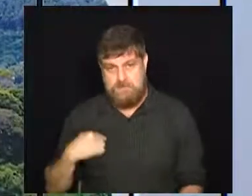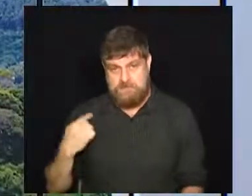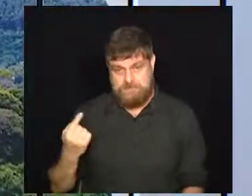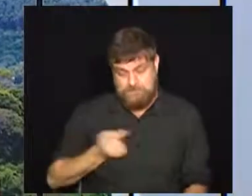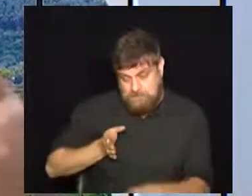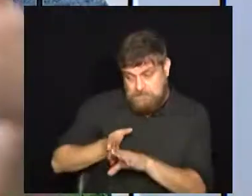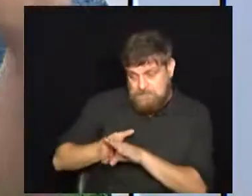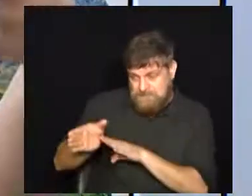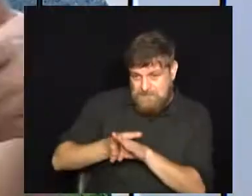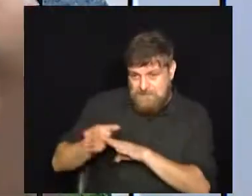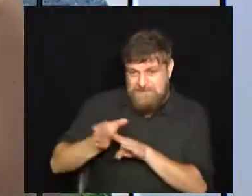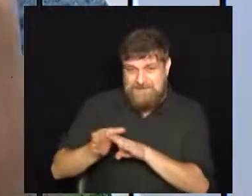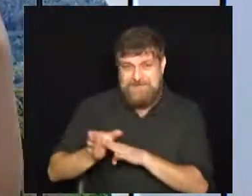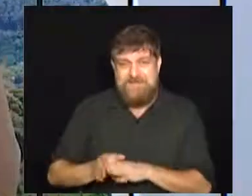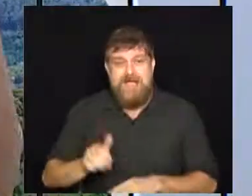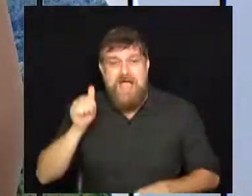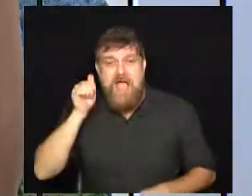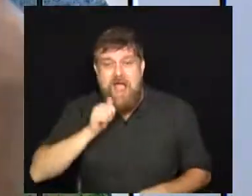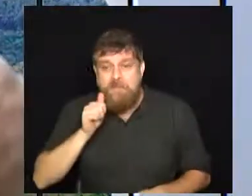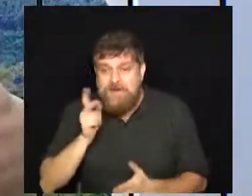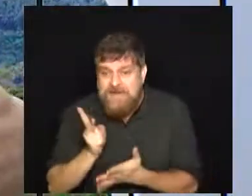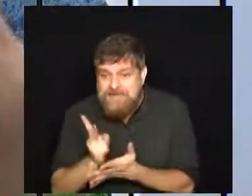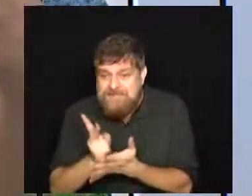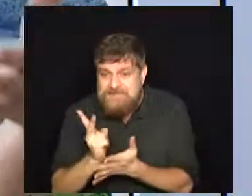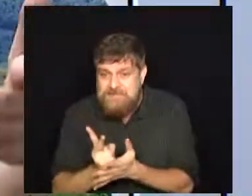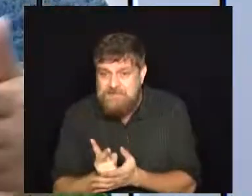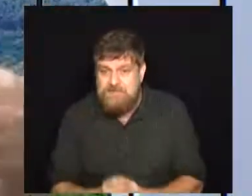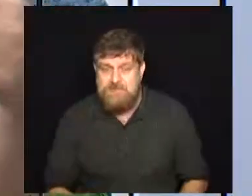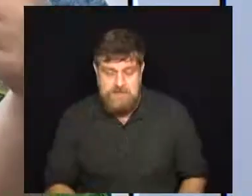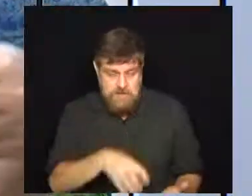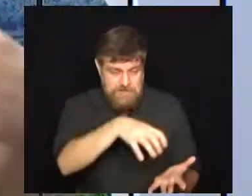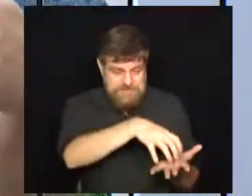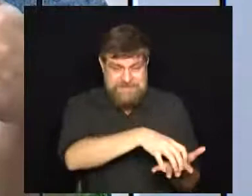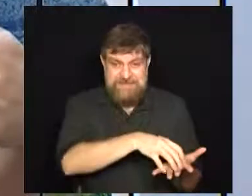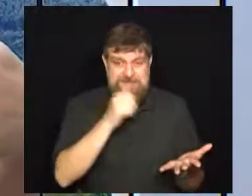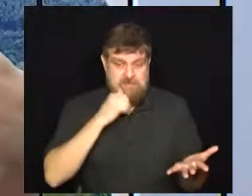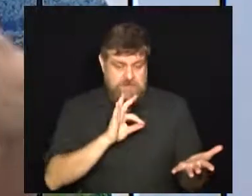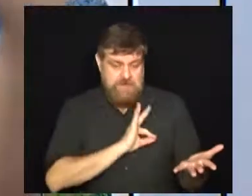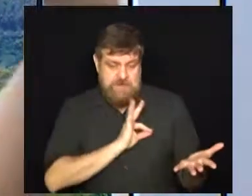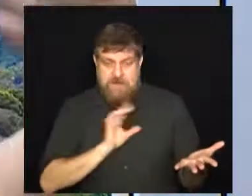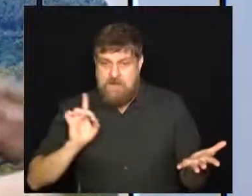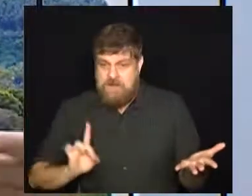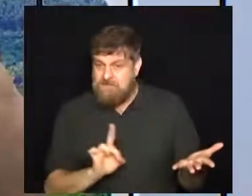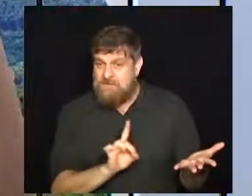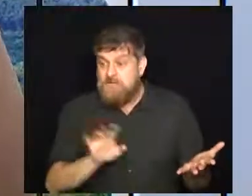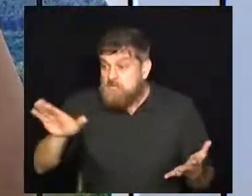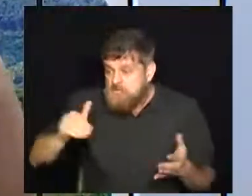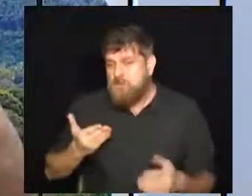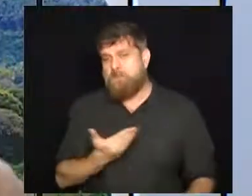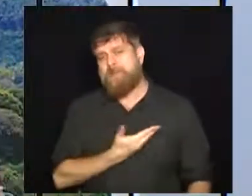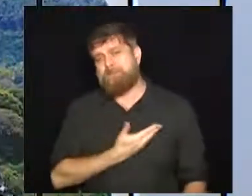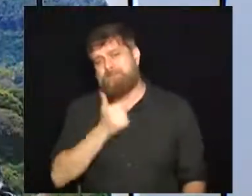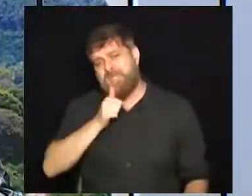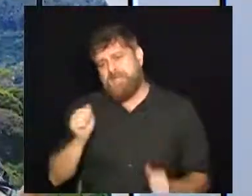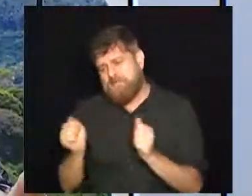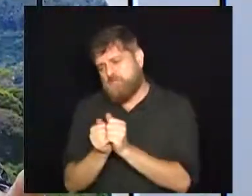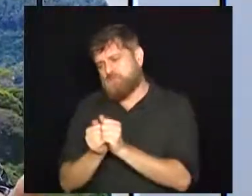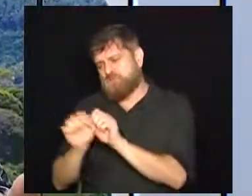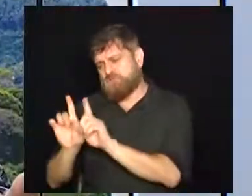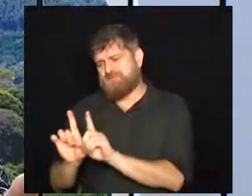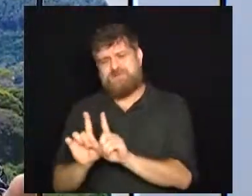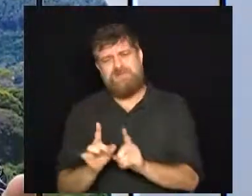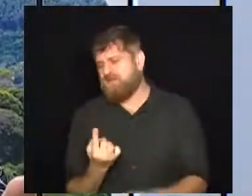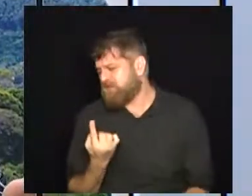é que sempre quando a mulher for fazer uma denúncia na DDM, ela for acompanhada de uma amiga, de uma colega, que é